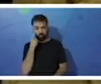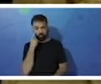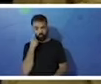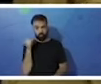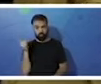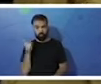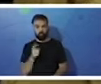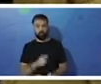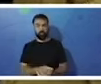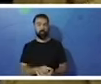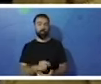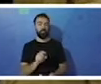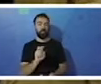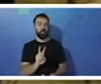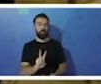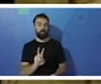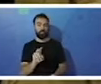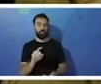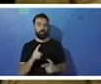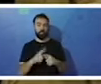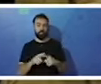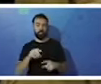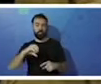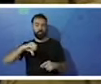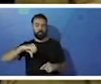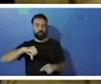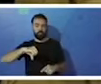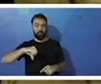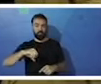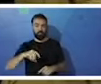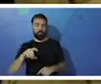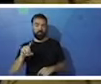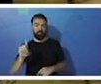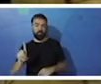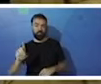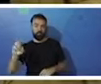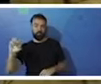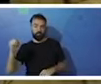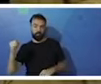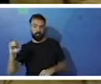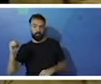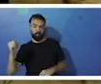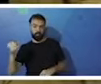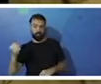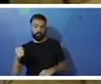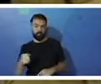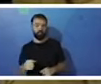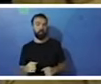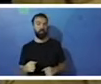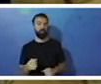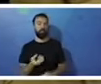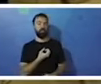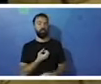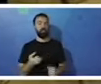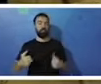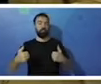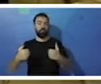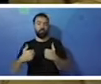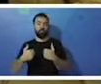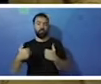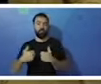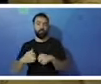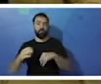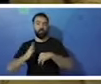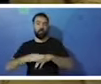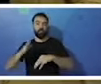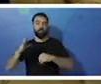novamente. 2 vezes 9, 18. Então, o valor que mais se aproxima do 19